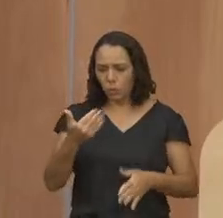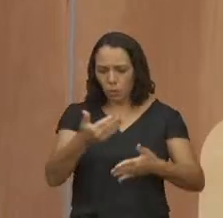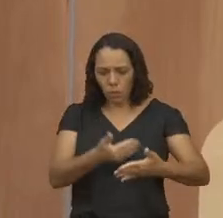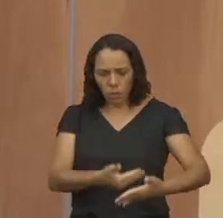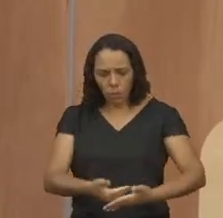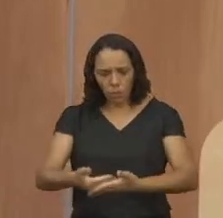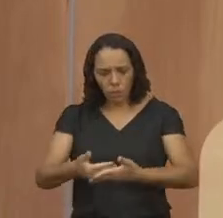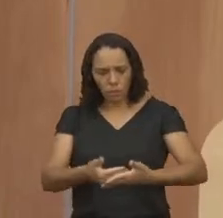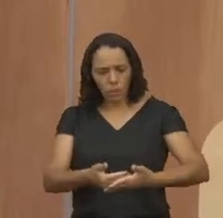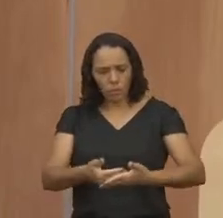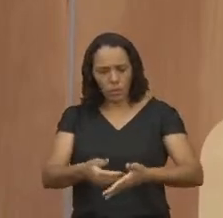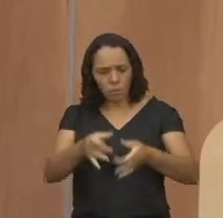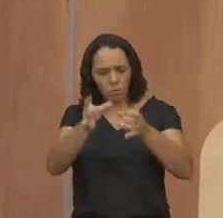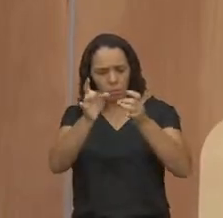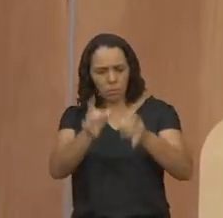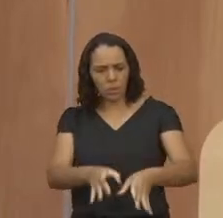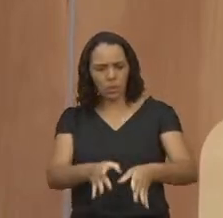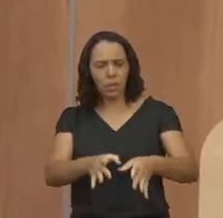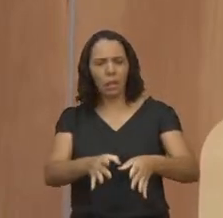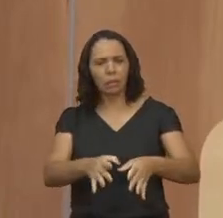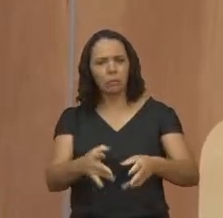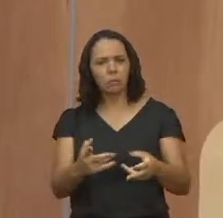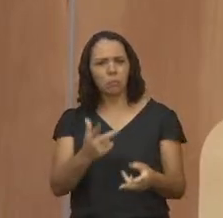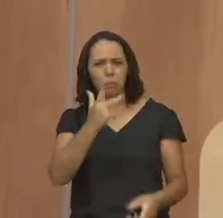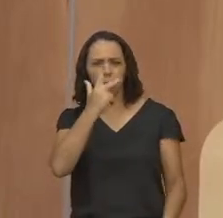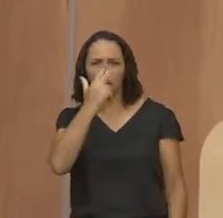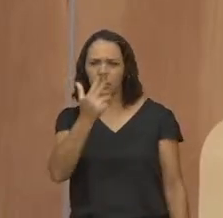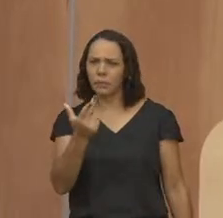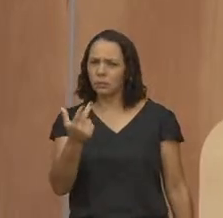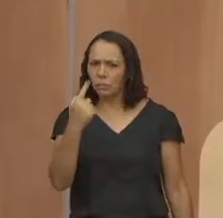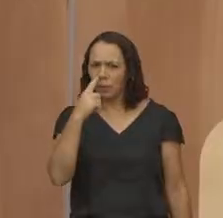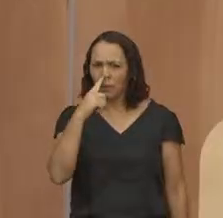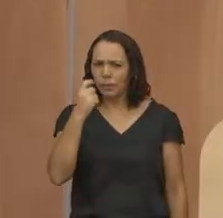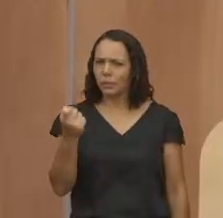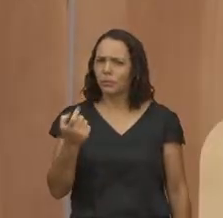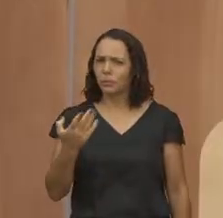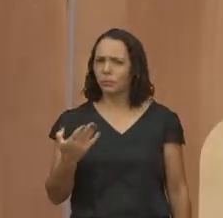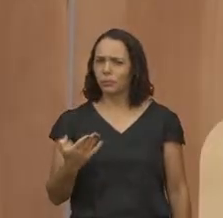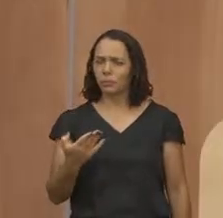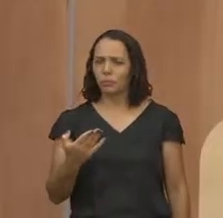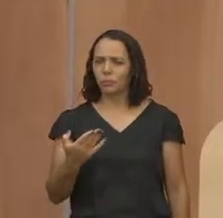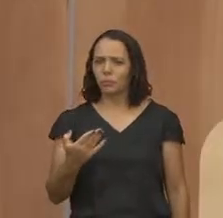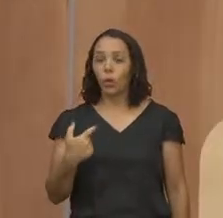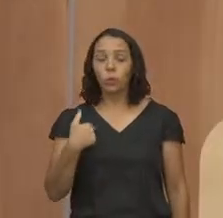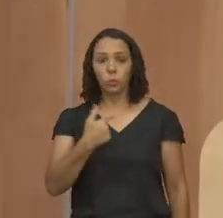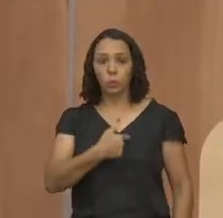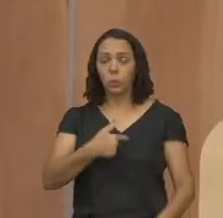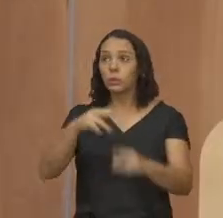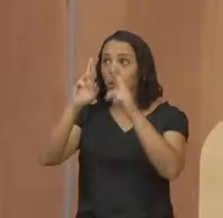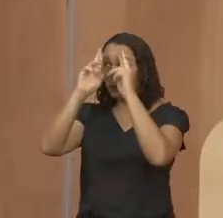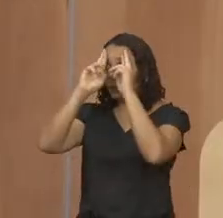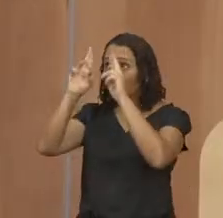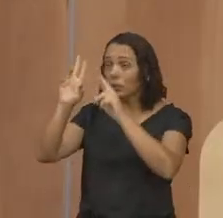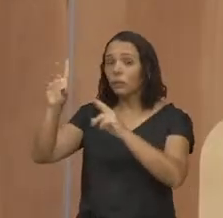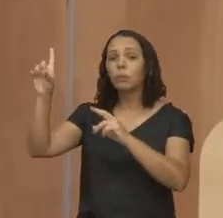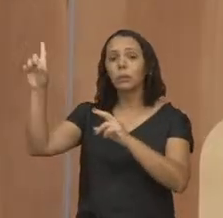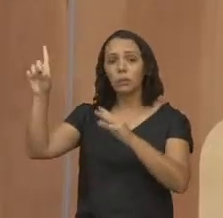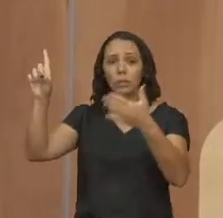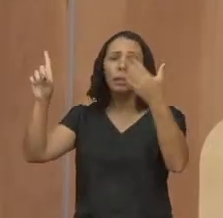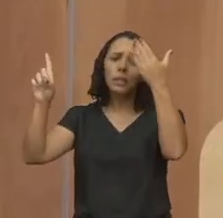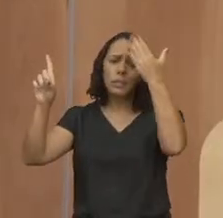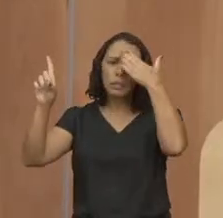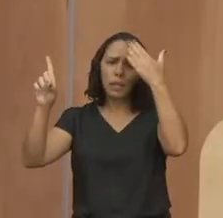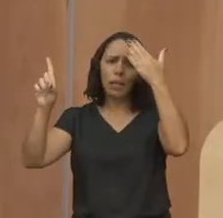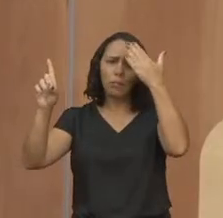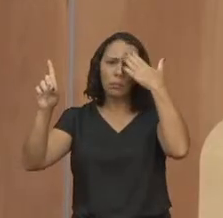Para nós que tememos a Deus, não deixa de ser uma vida,